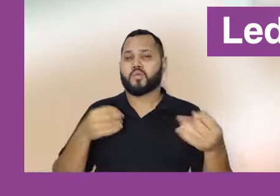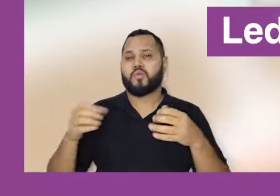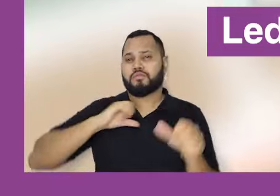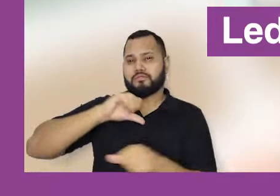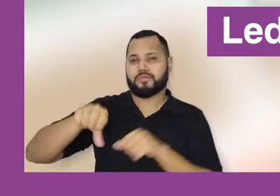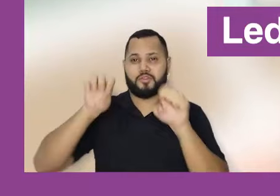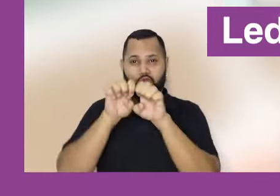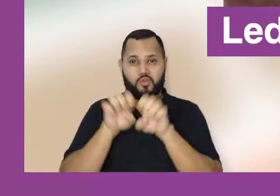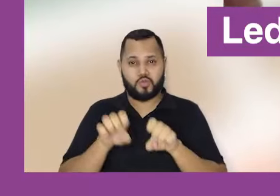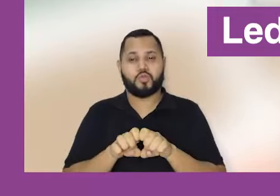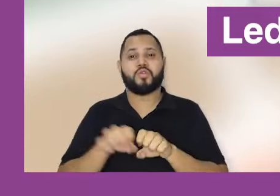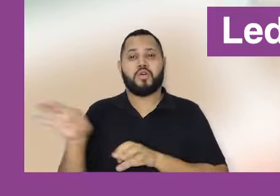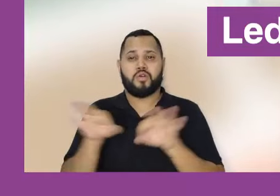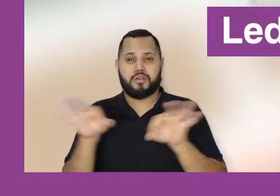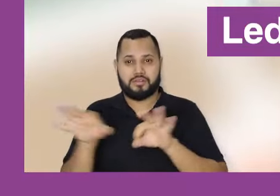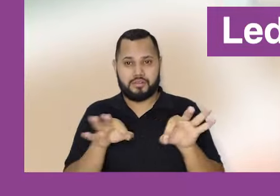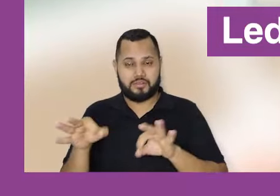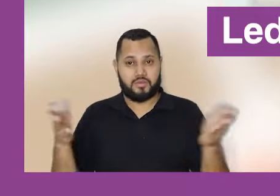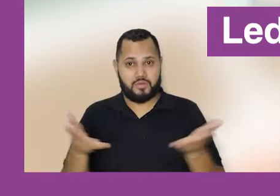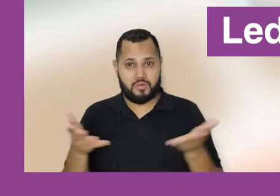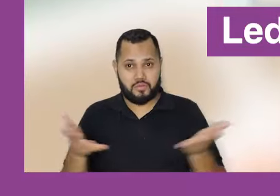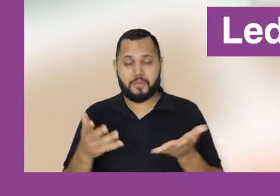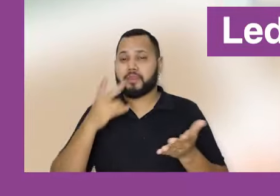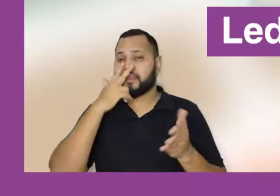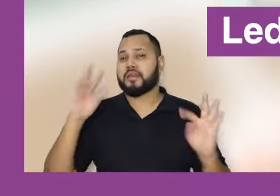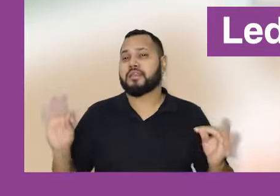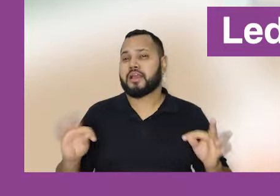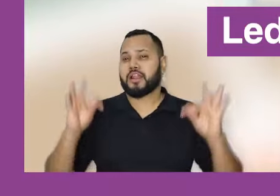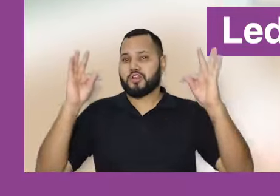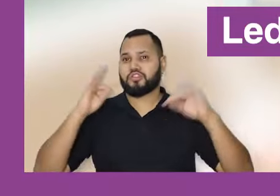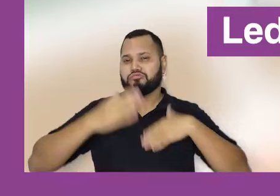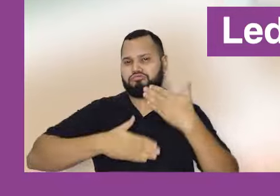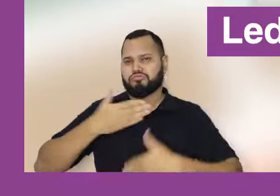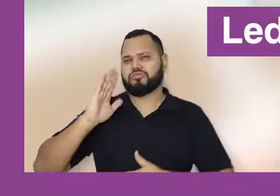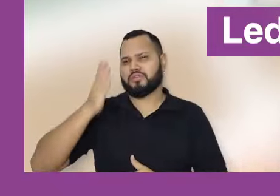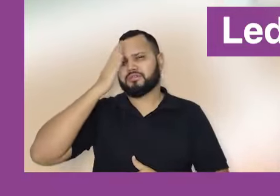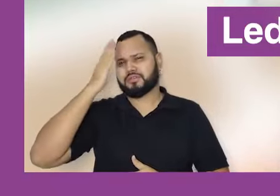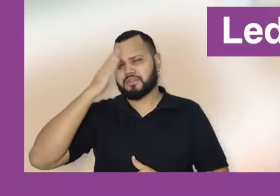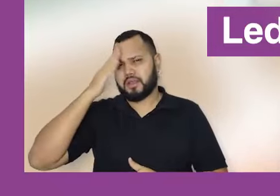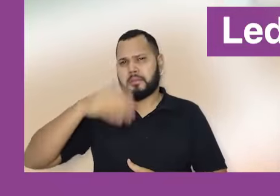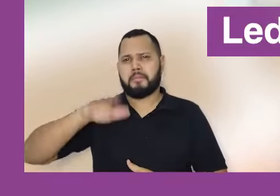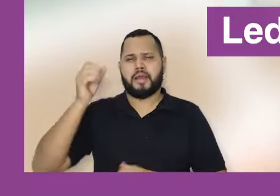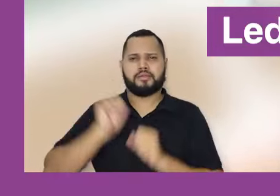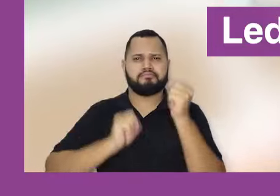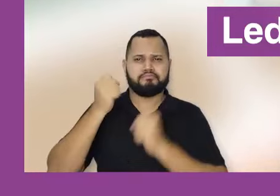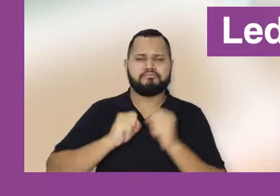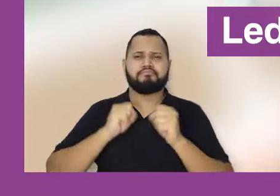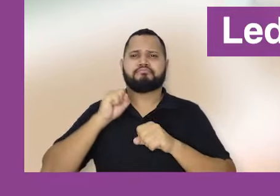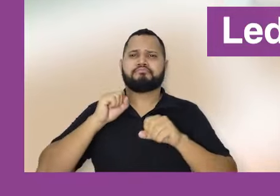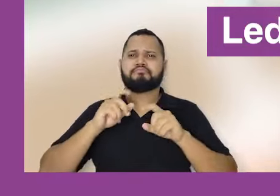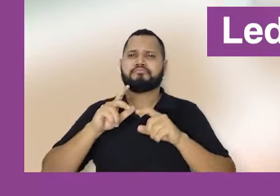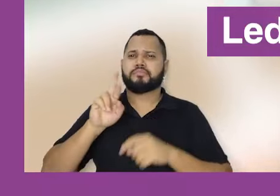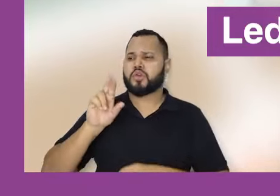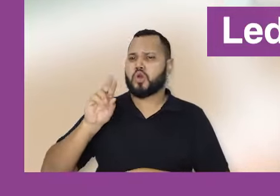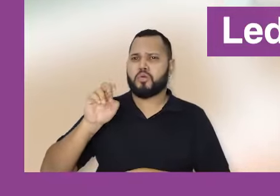alguém que tem um cargo para falar disso mas quem vai ter mais propriedade domínio sobre o tema é uma pessoa que tem lugar de